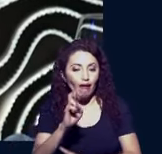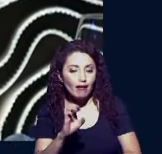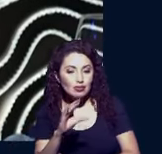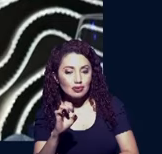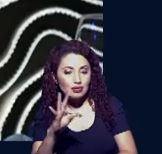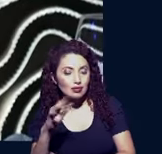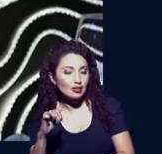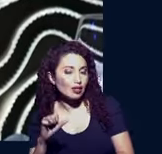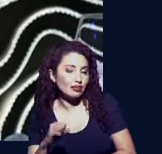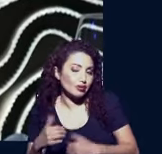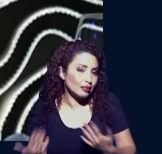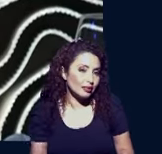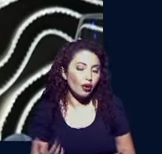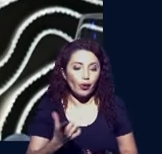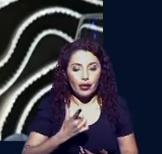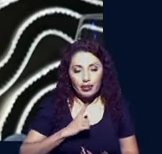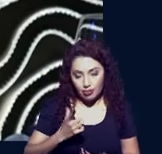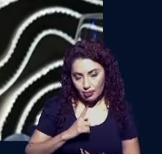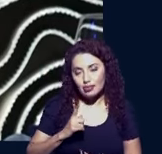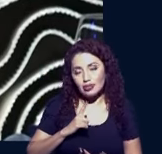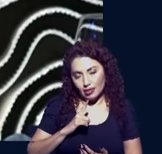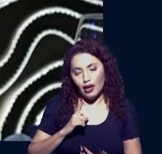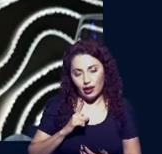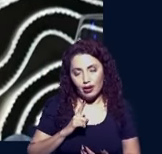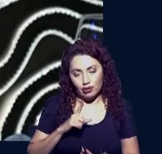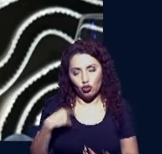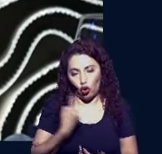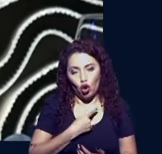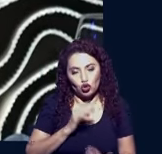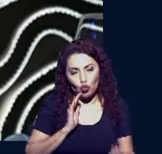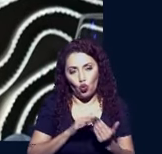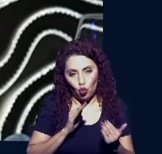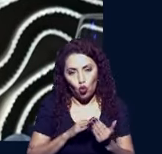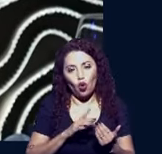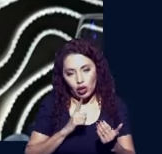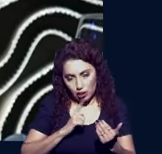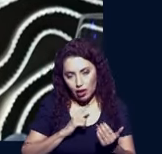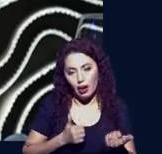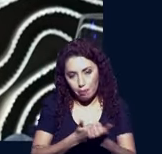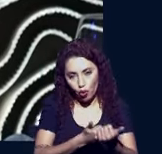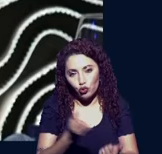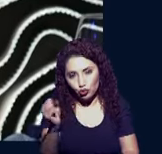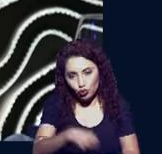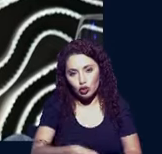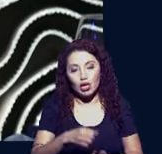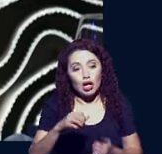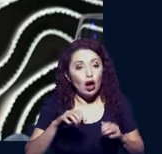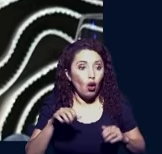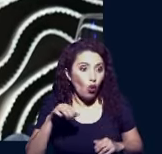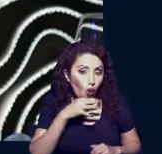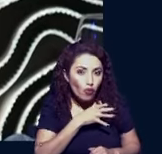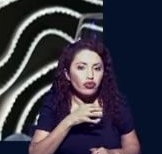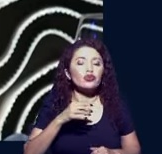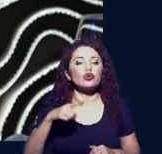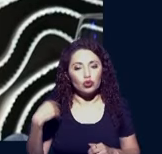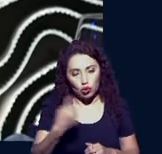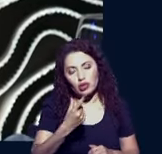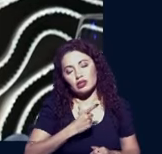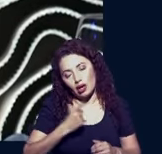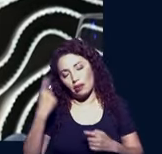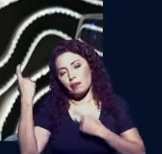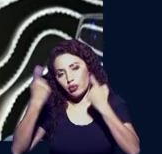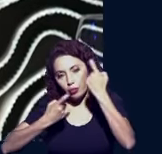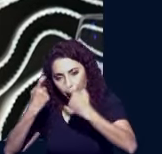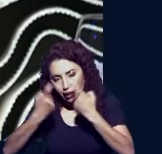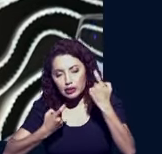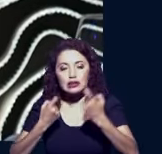tem a nossa concordância tem o nosso apoio é claro que nós temos pontos de preocupação Principalmente quando a gente começa a agregar muitas exceções